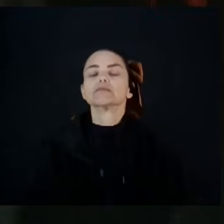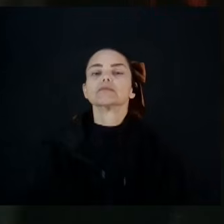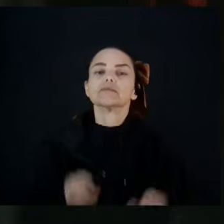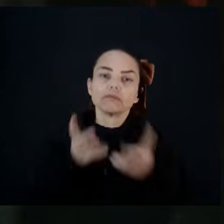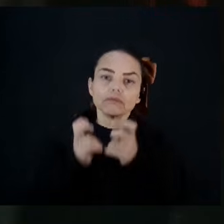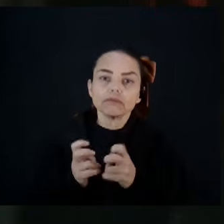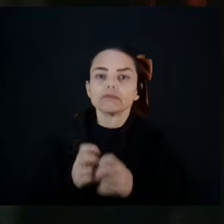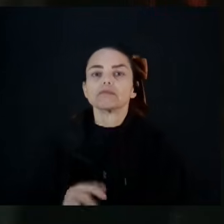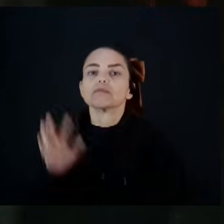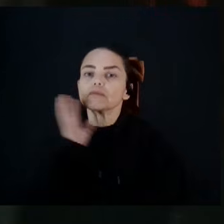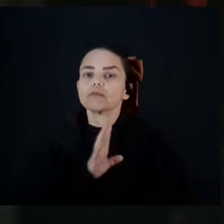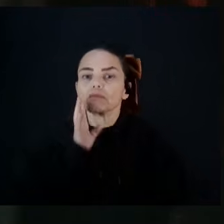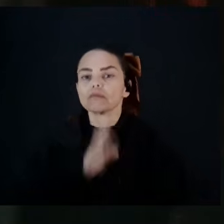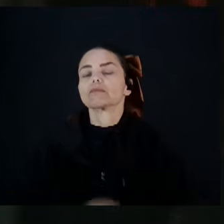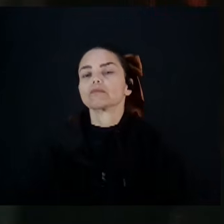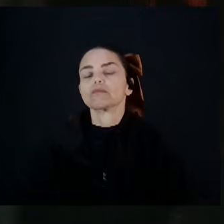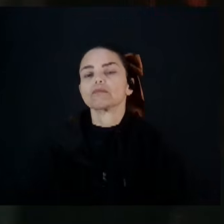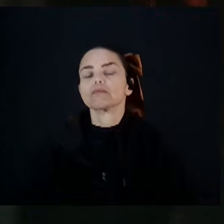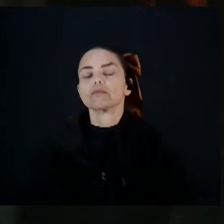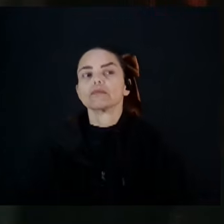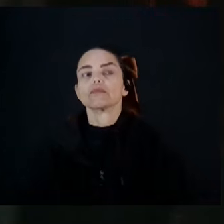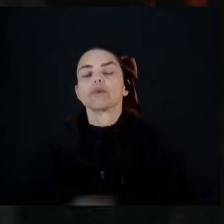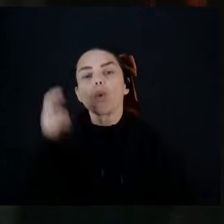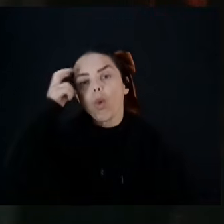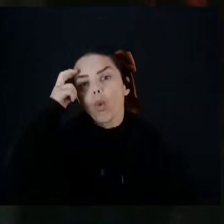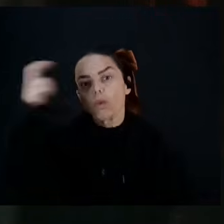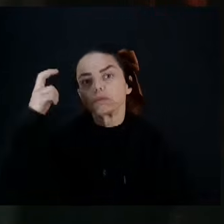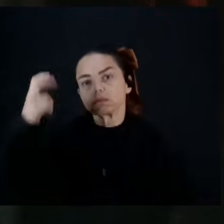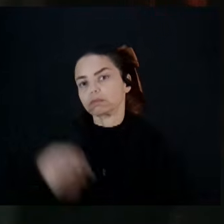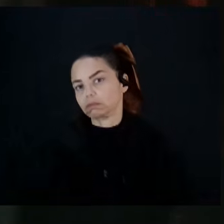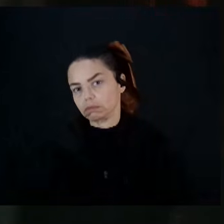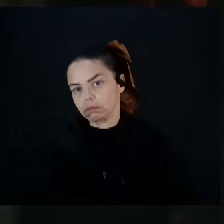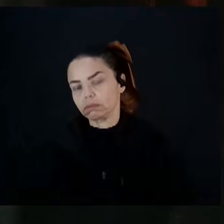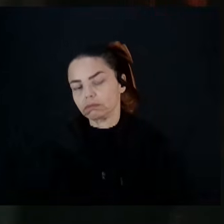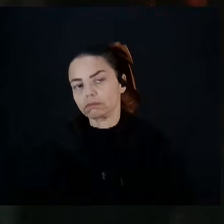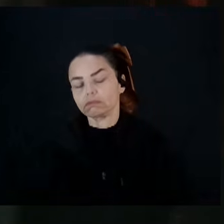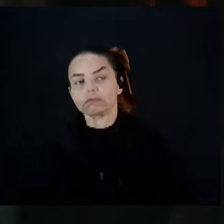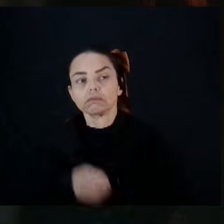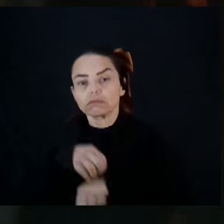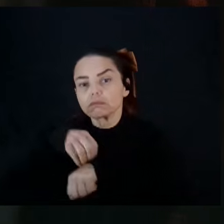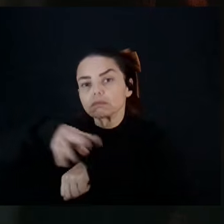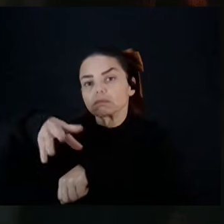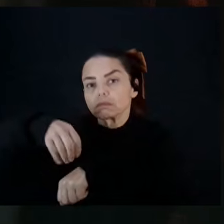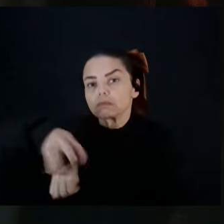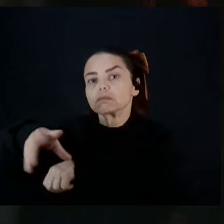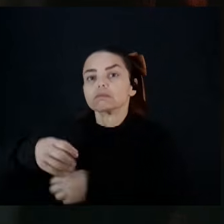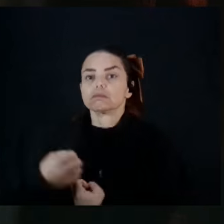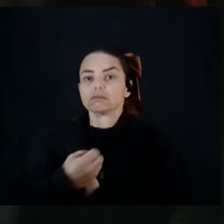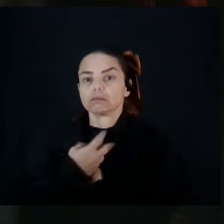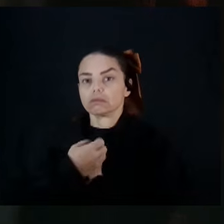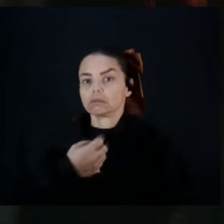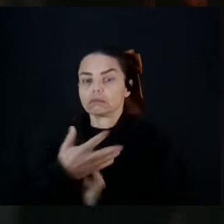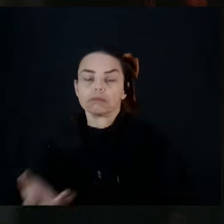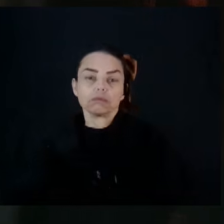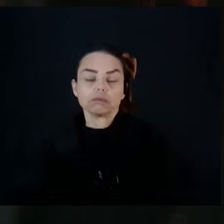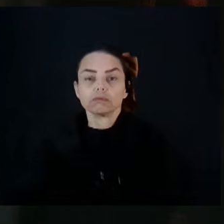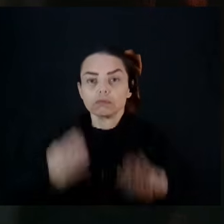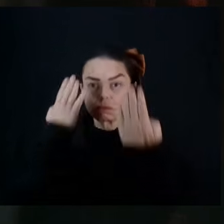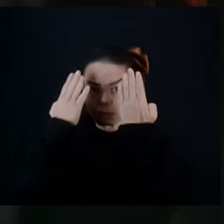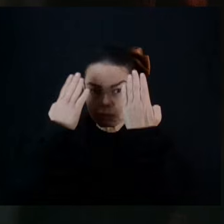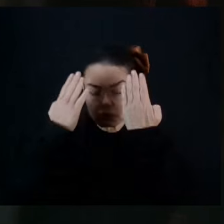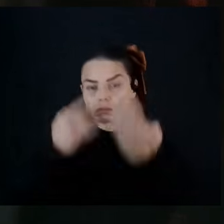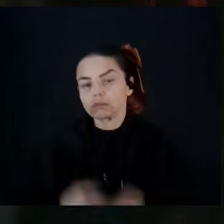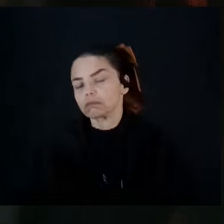gratificante a expertise, né, que vocês repassam e nos ensinam, porque assim, a psicologia é algo que, eu